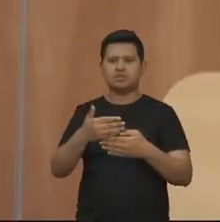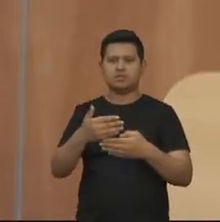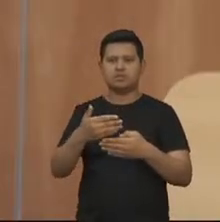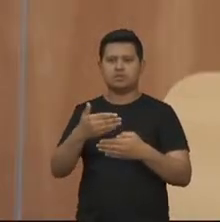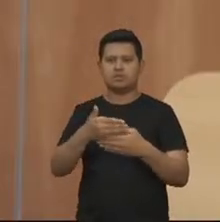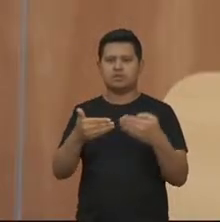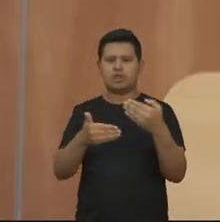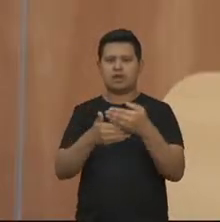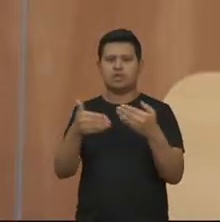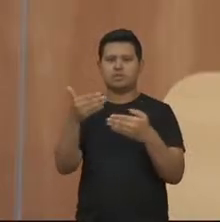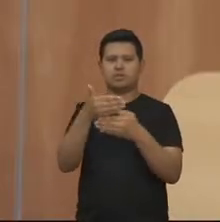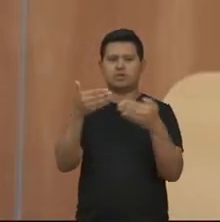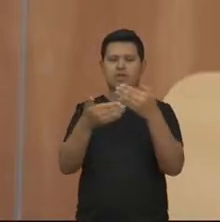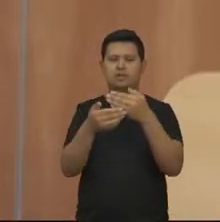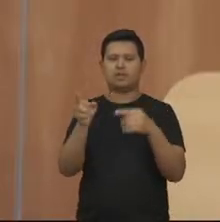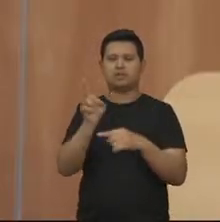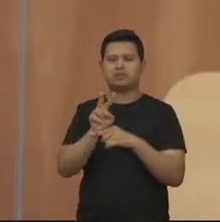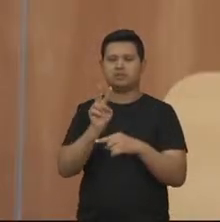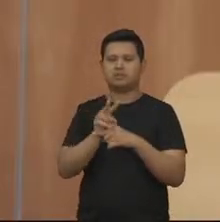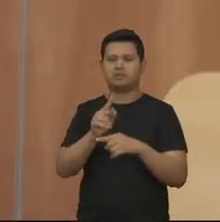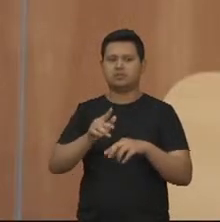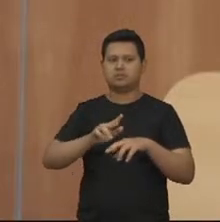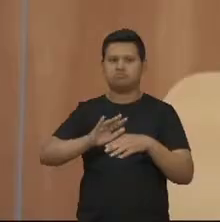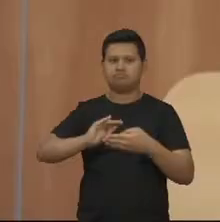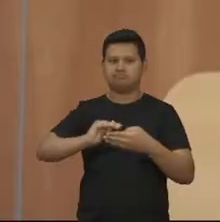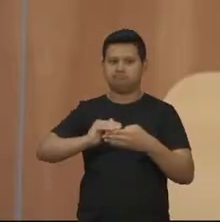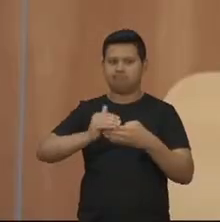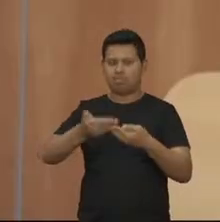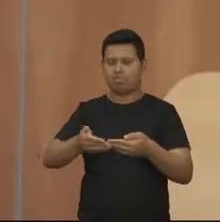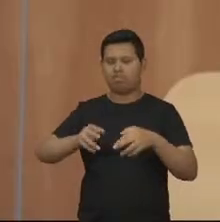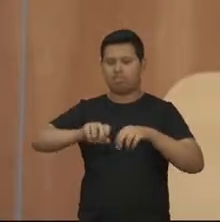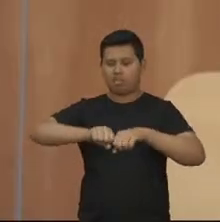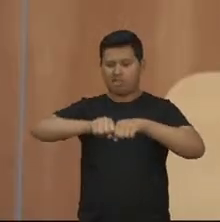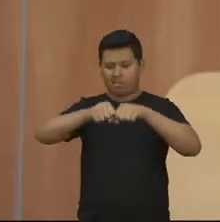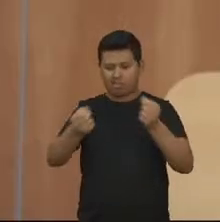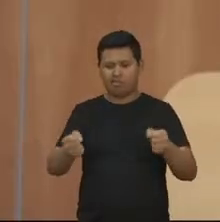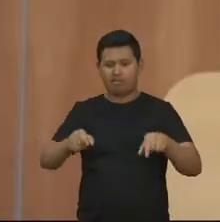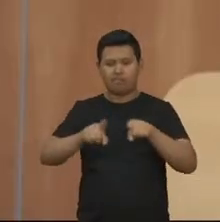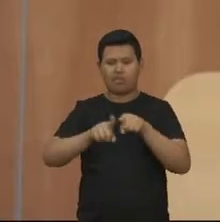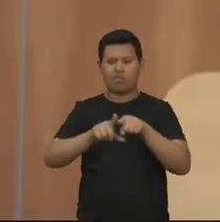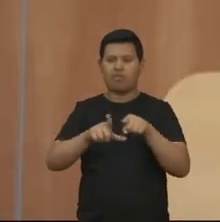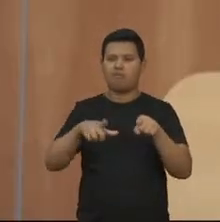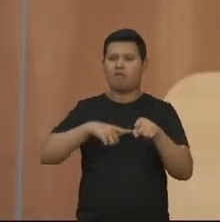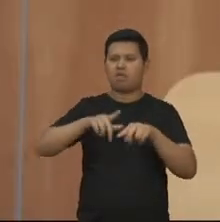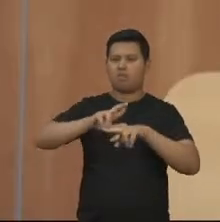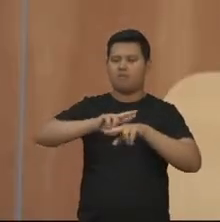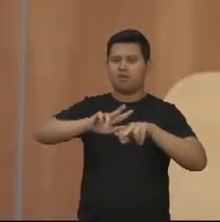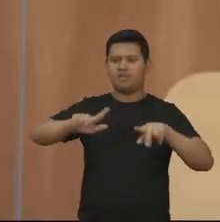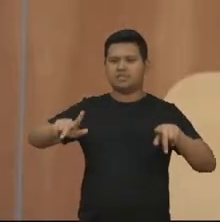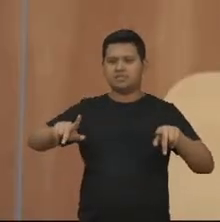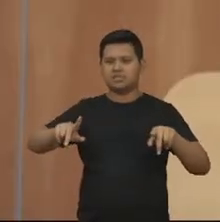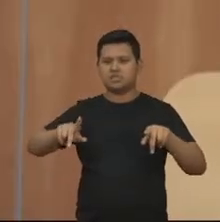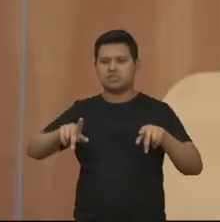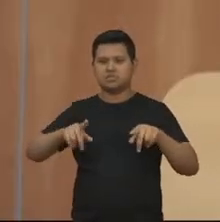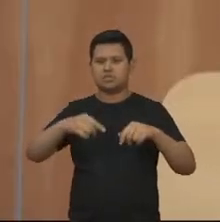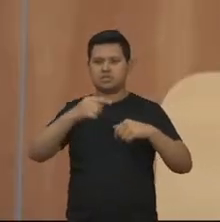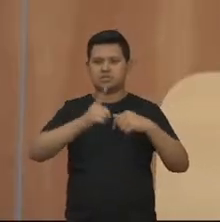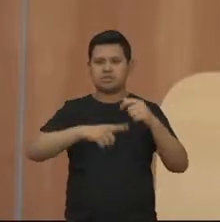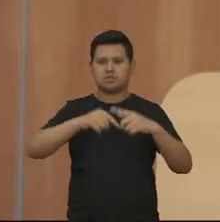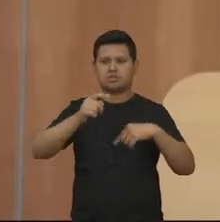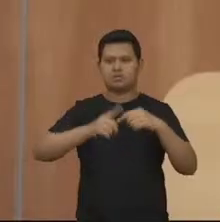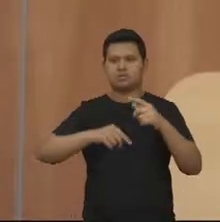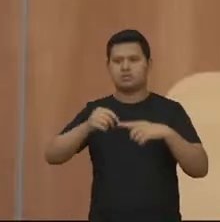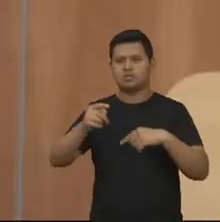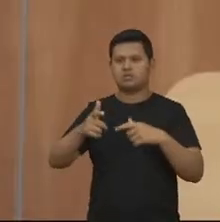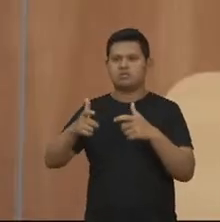da rua, quebrou vários móveis que existiam num cômodo, quebrou completamente o cômodo, e até hoje esse buraco segue aberto.